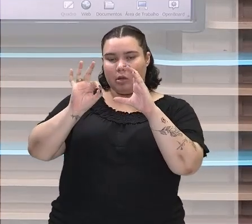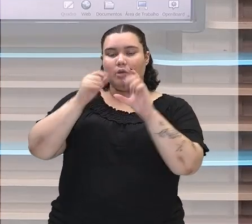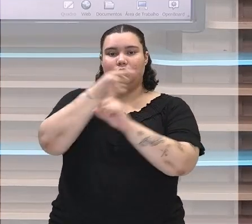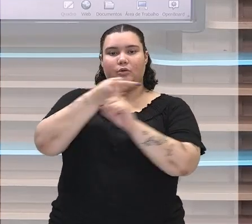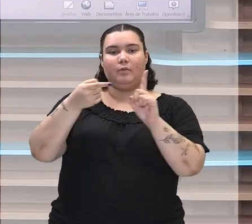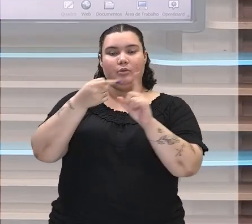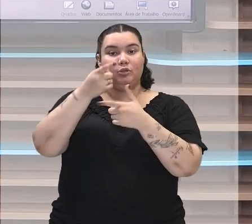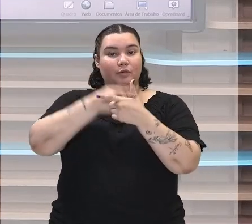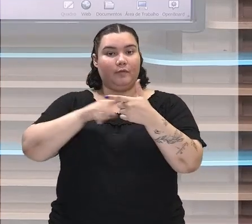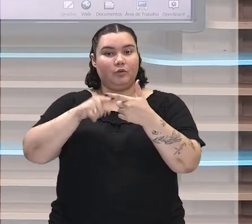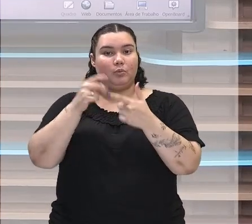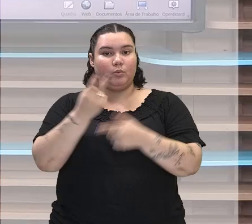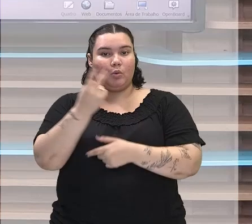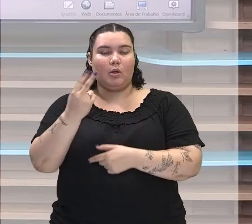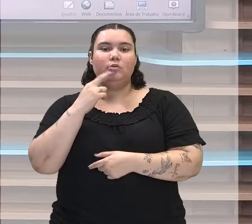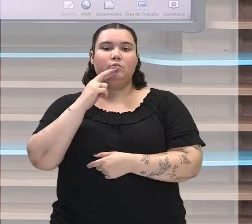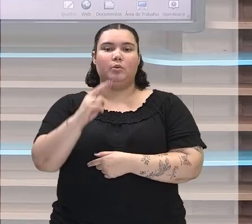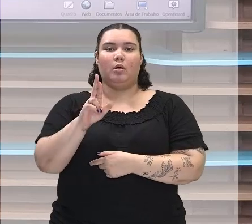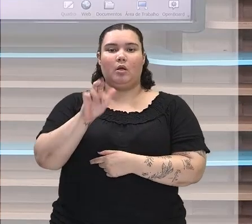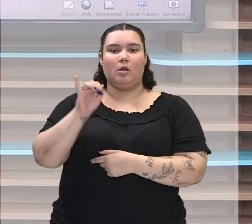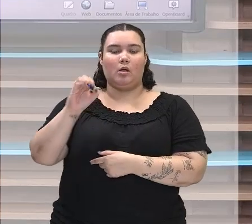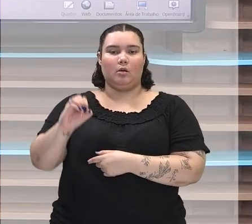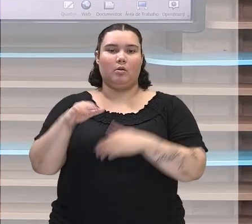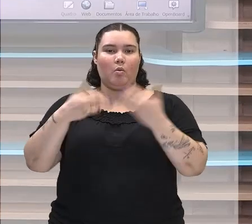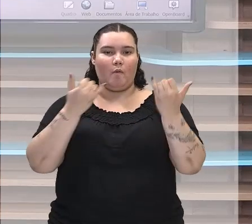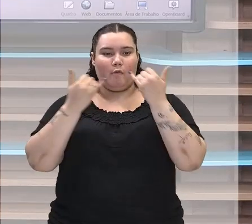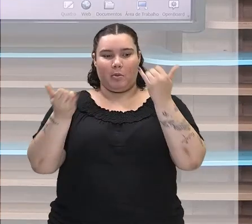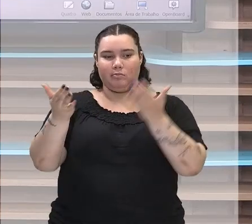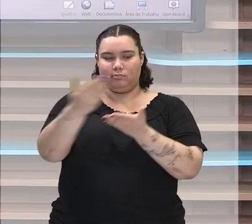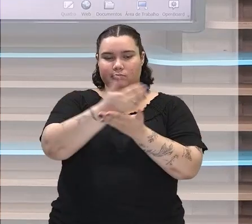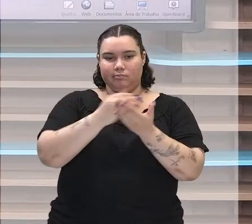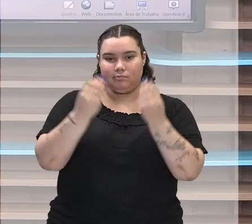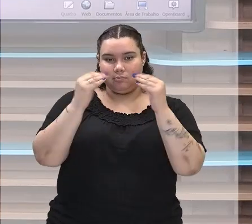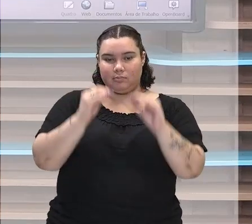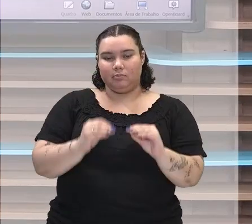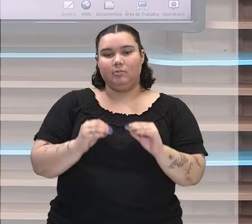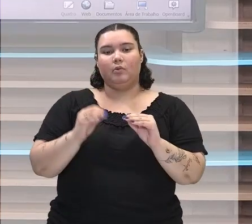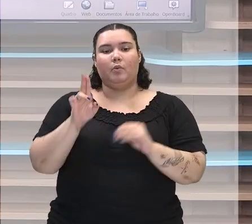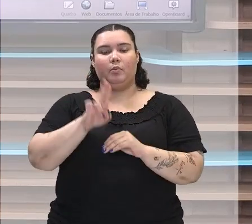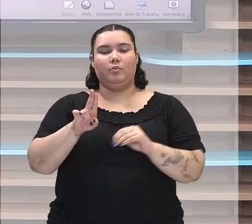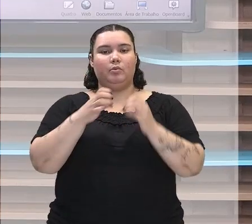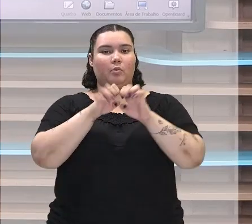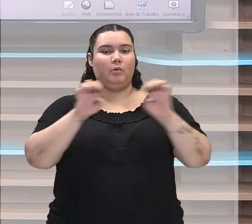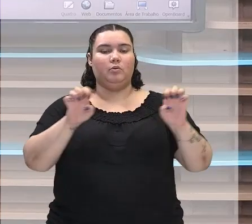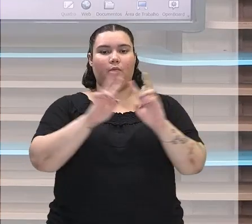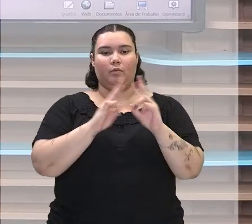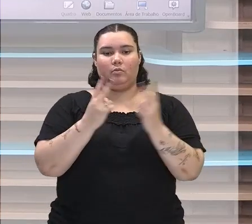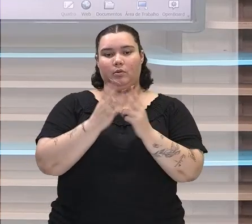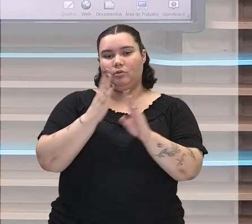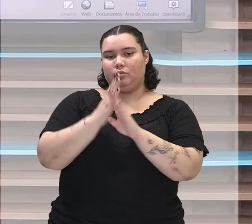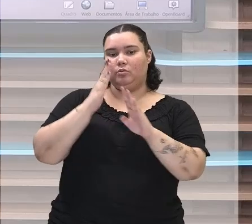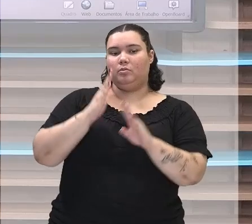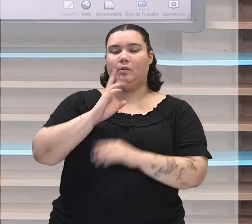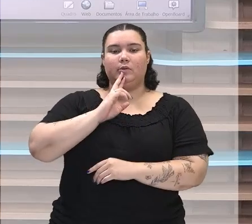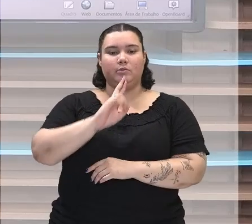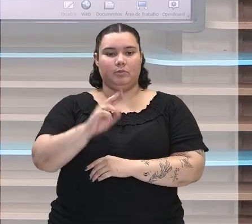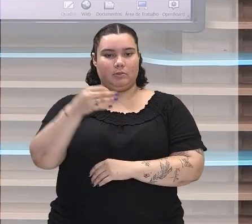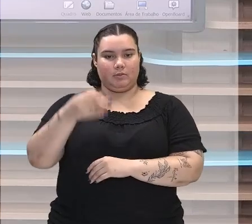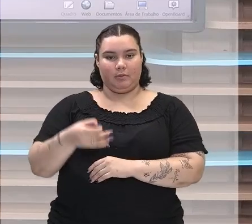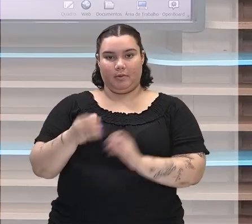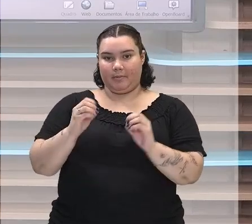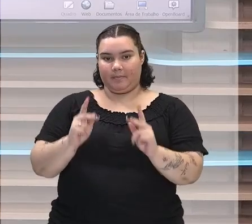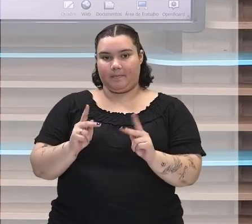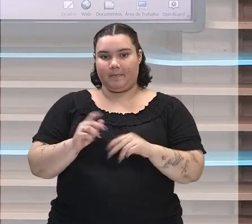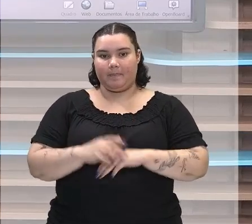ter a medida do raio. Aí, tendo essas informações, vamos colocar na fórmula do volume e encontrar aí esse resultado,